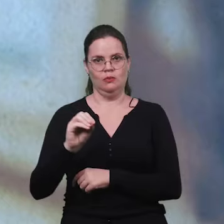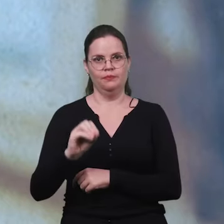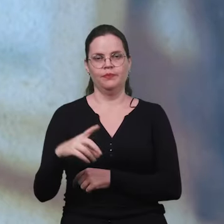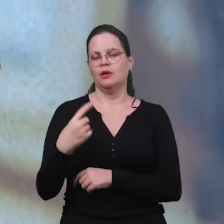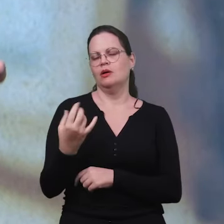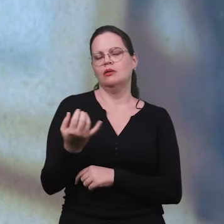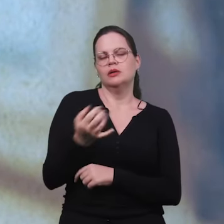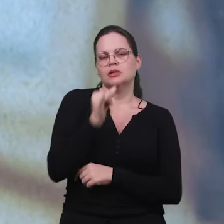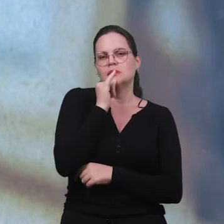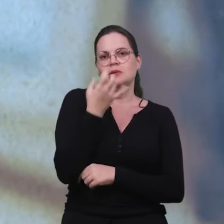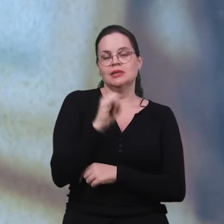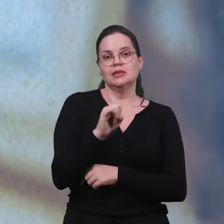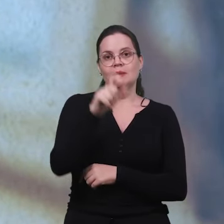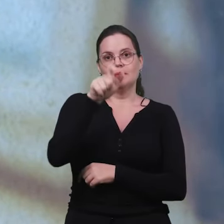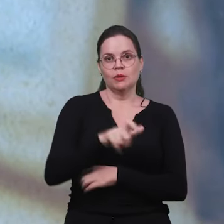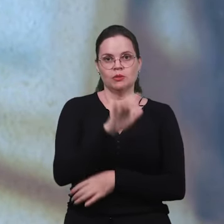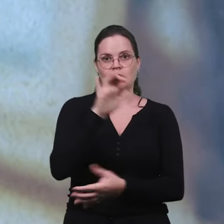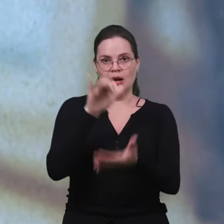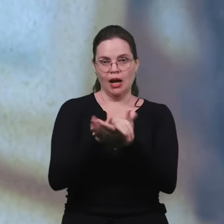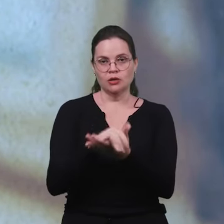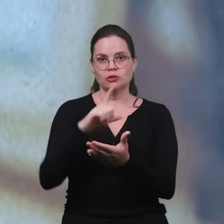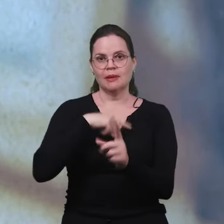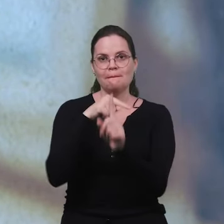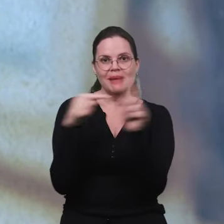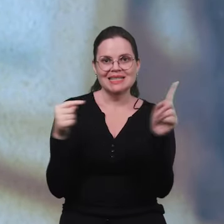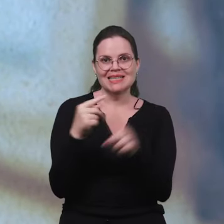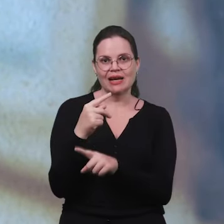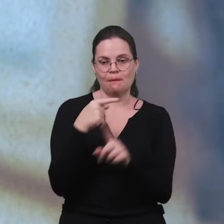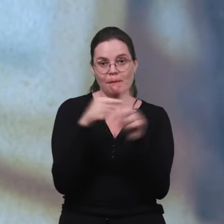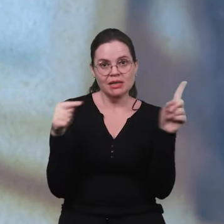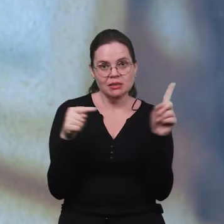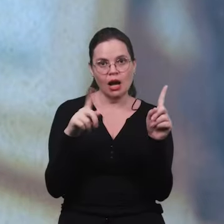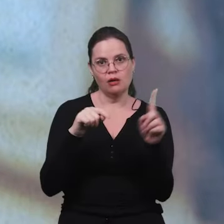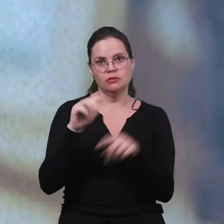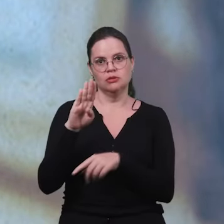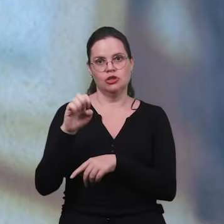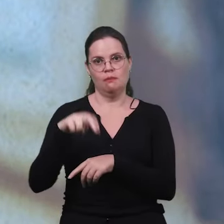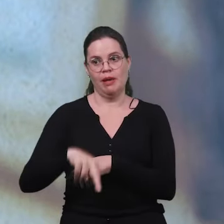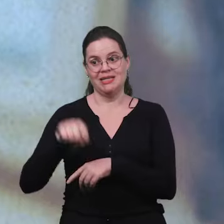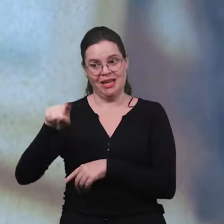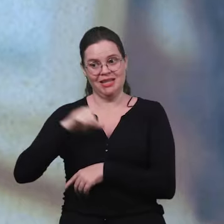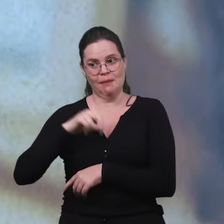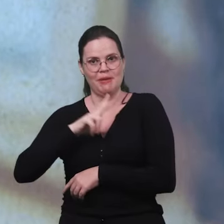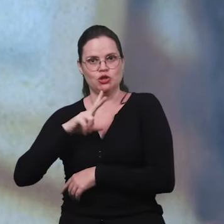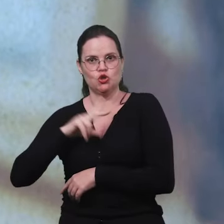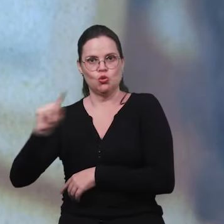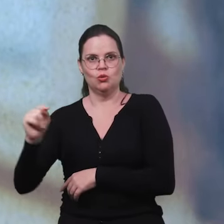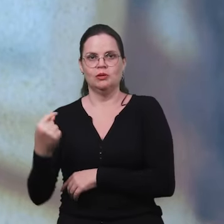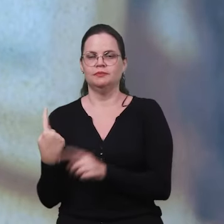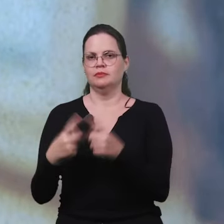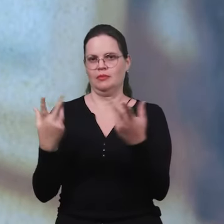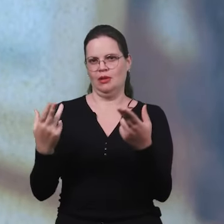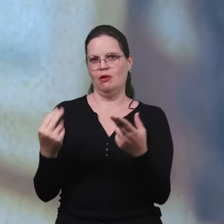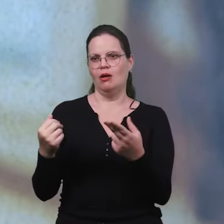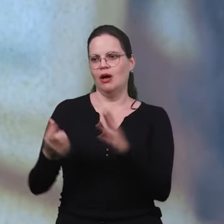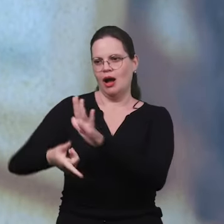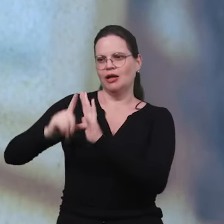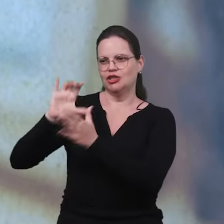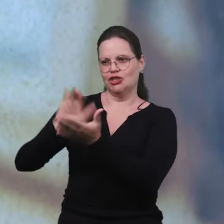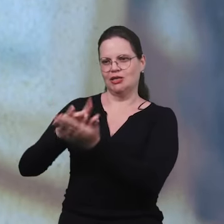exemplo, quem é casado pela comunhão parcial de bens, se tem bens particulares, por exemplo, nesse exemplo que eu dei aqui, o marido tinha 2 imóveis anteriores